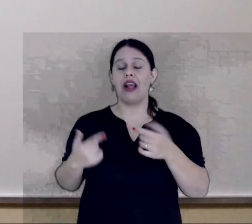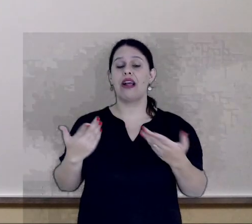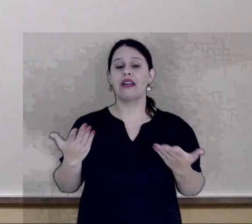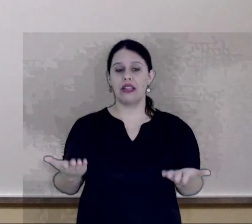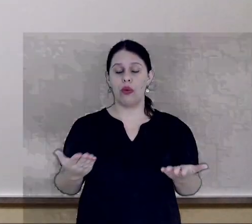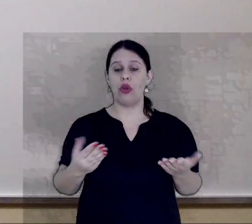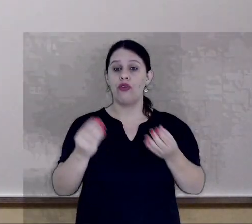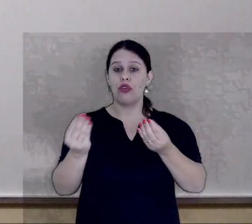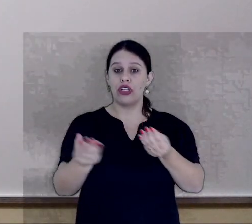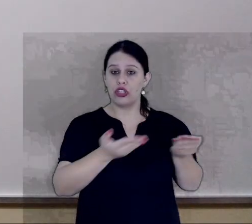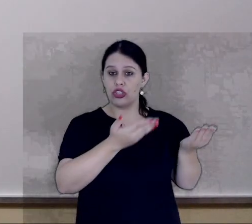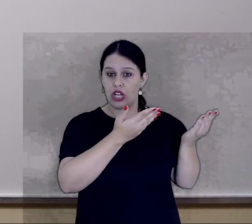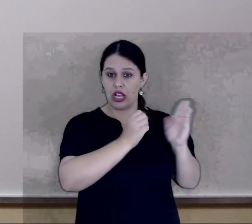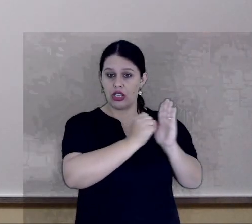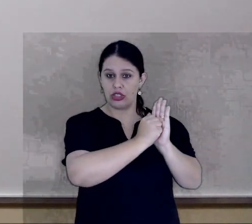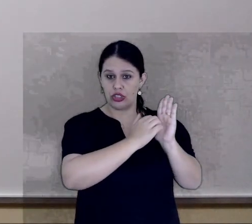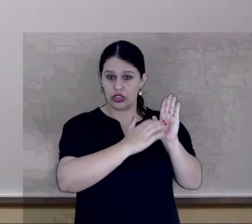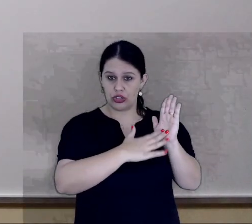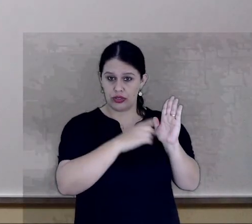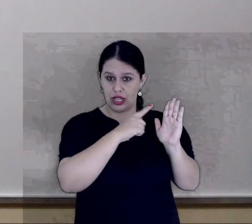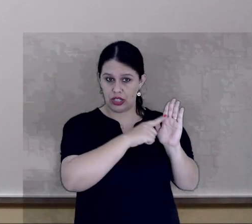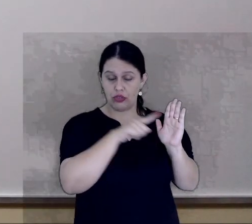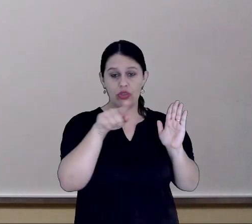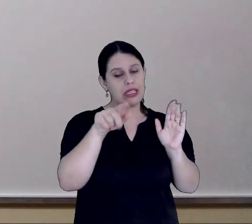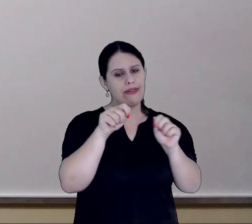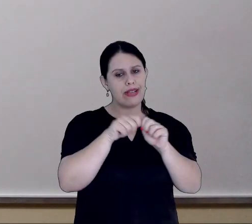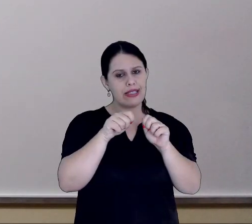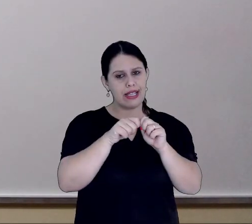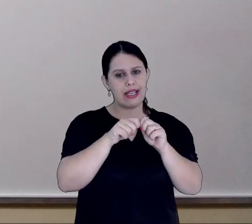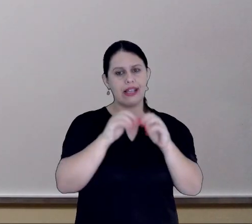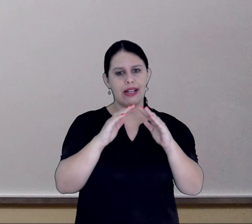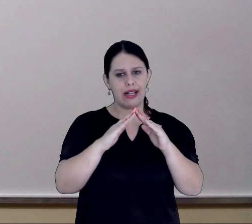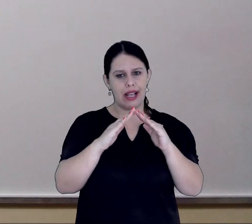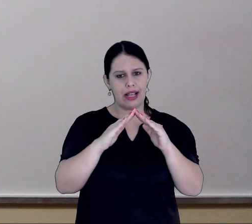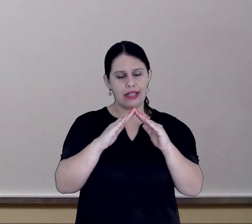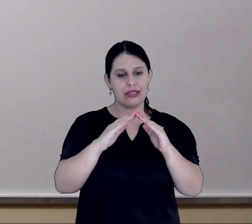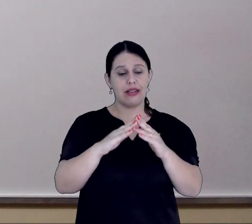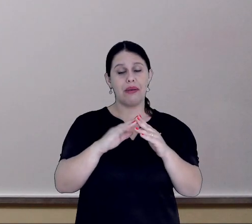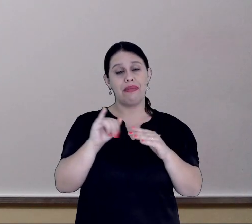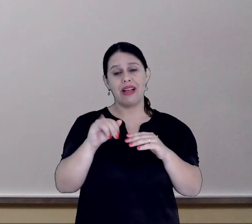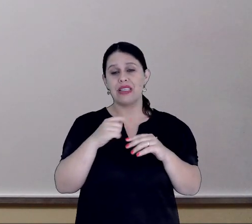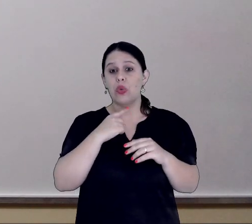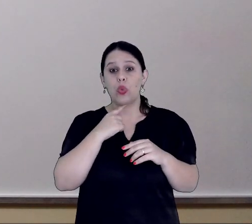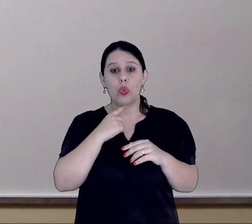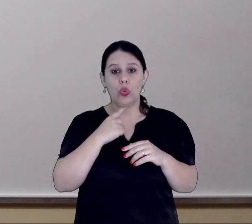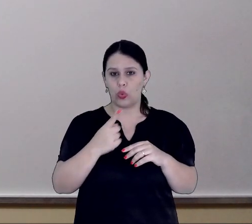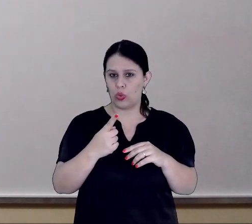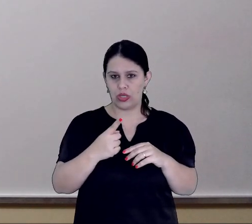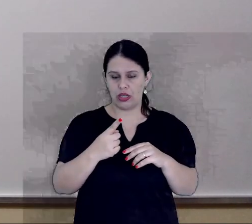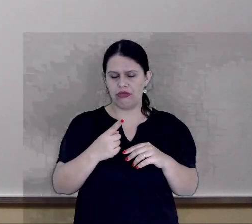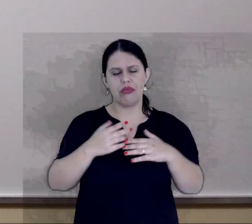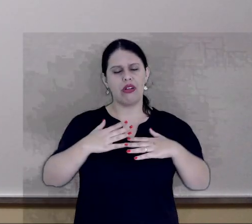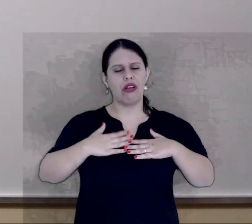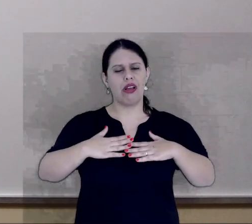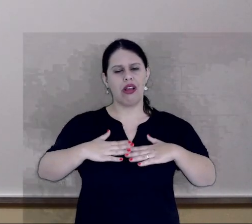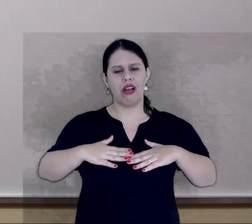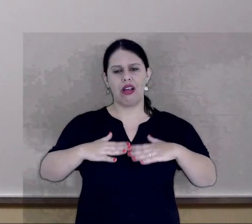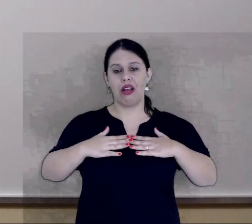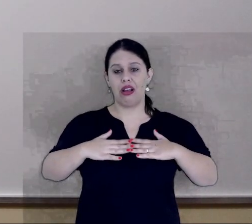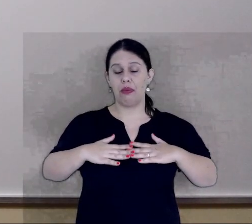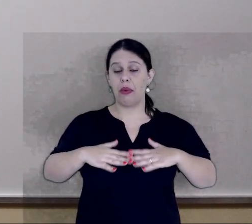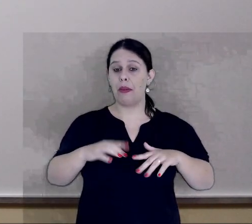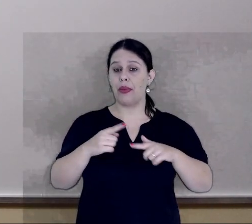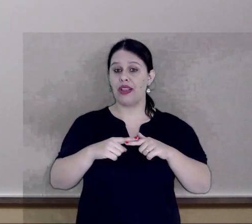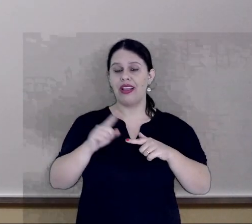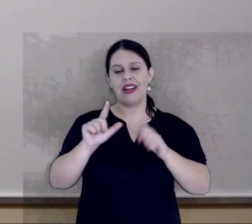vou deixar um exercício para que você faça, legal? Mas se você não conseguir fazer, fica